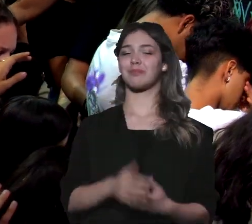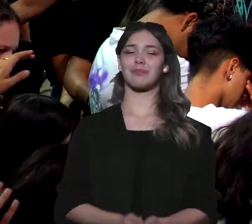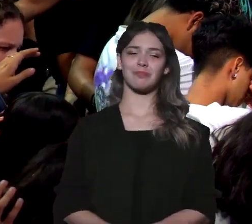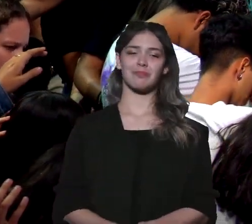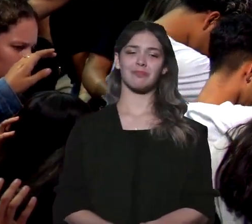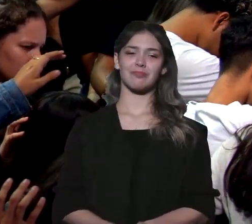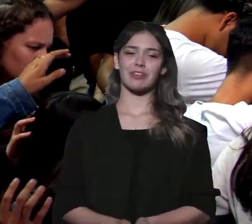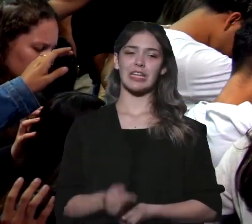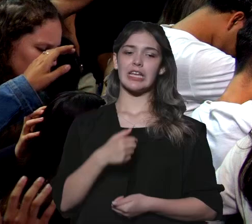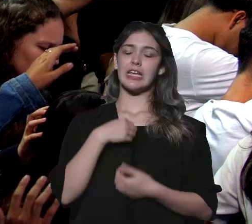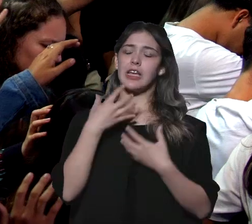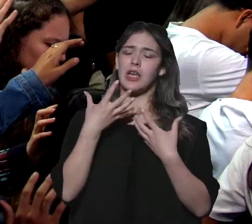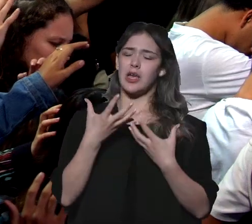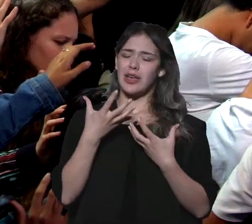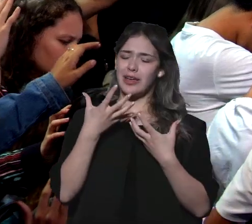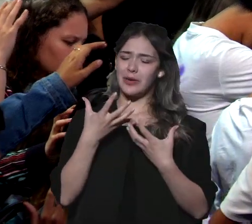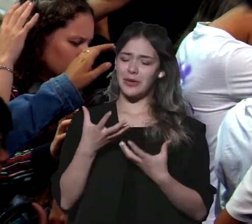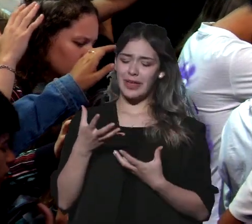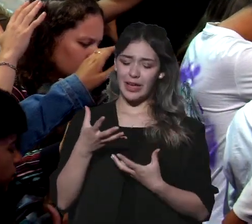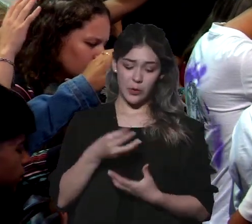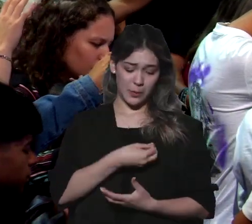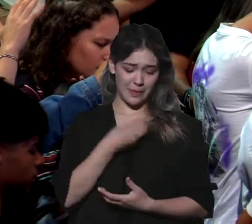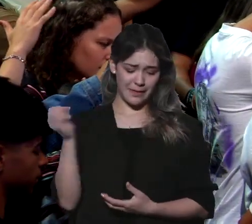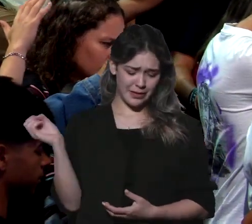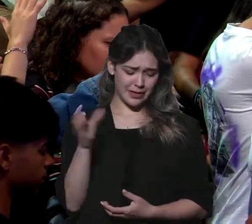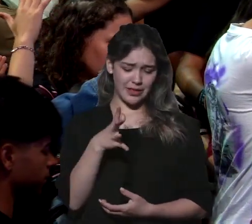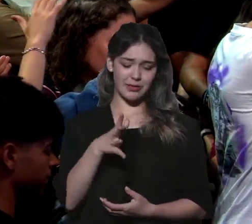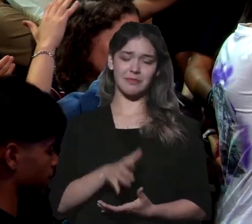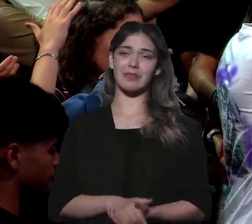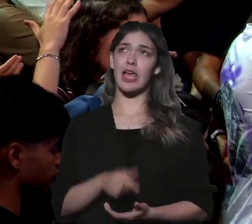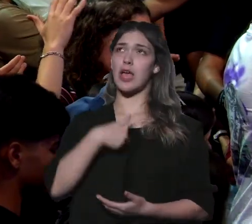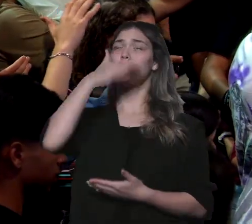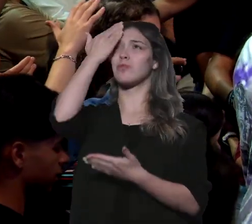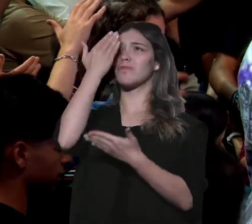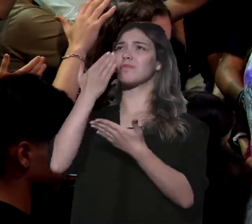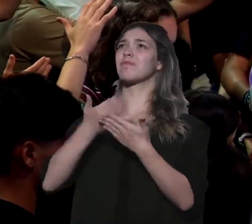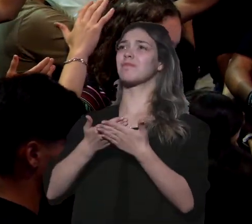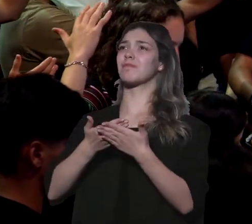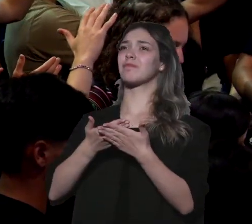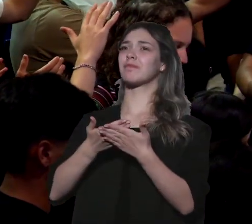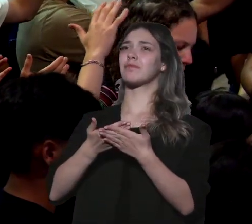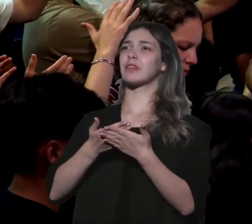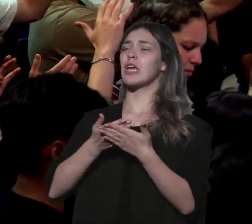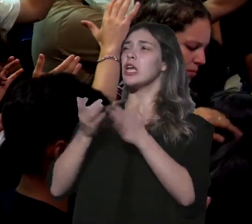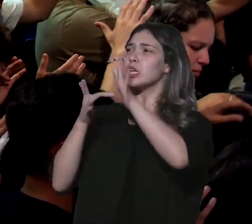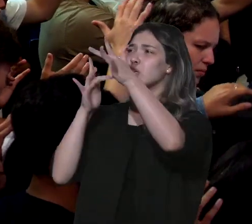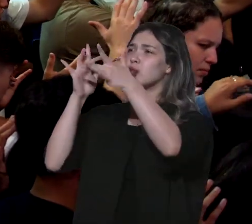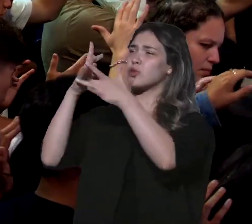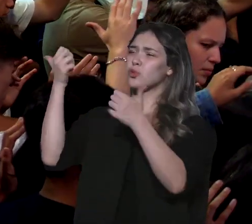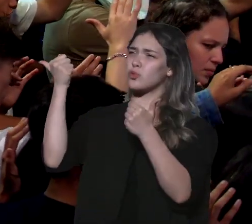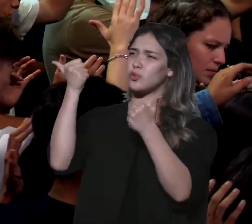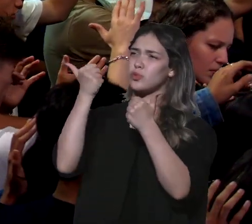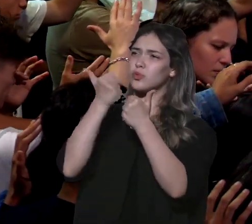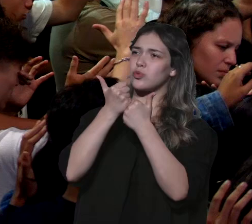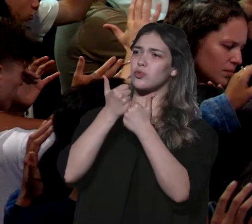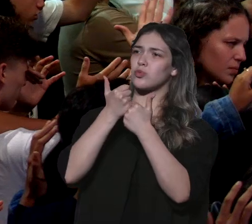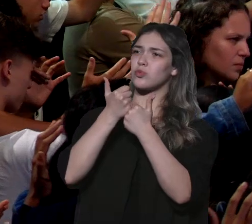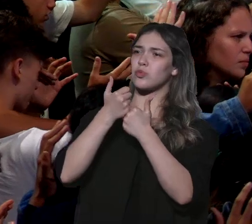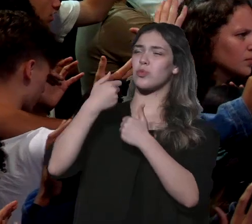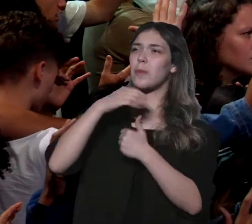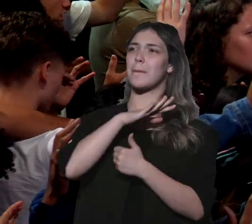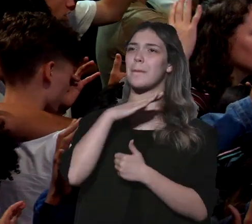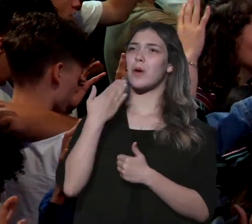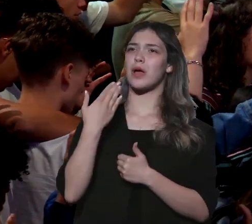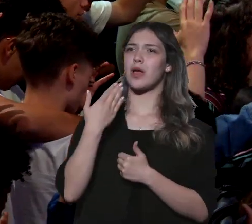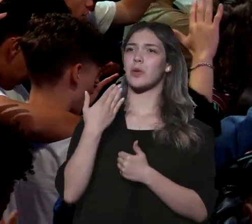Eu quero uma vida nova. Eu creio que o Senhor morreu na cruz para